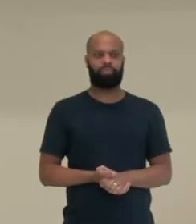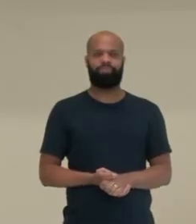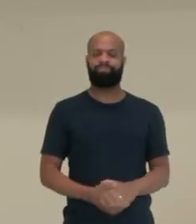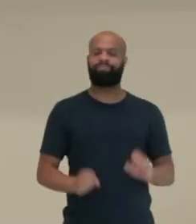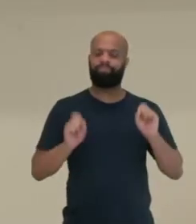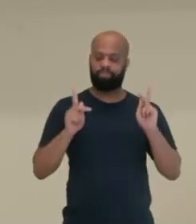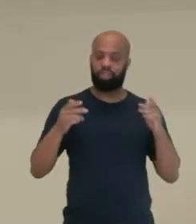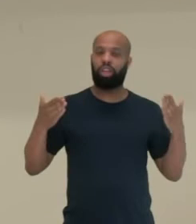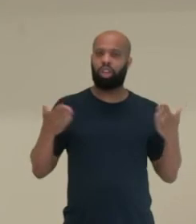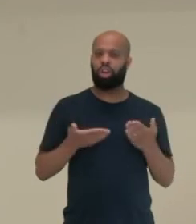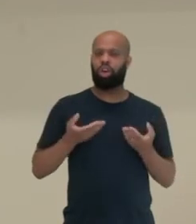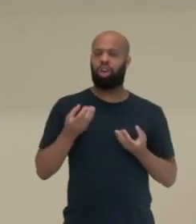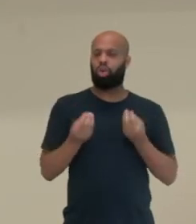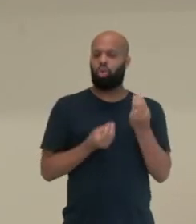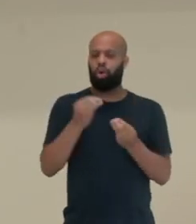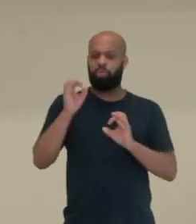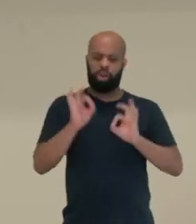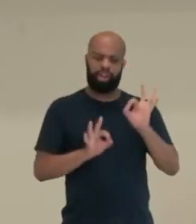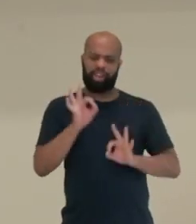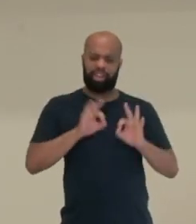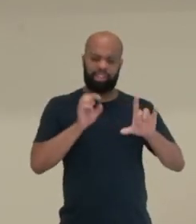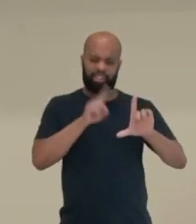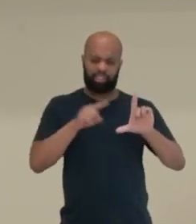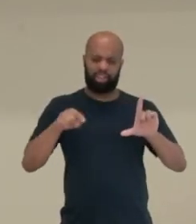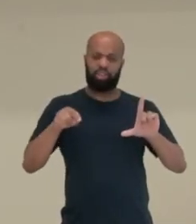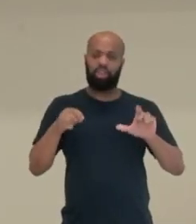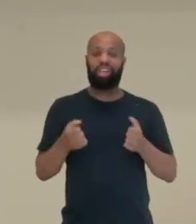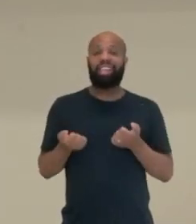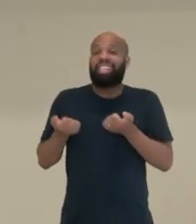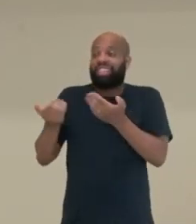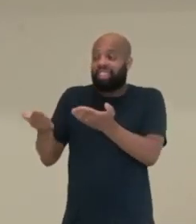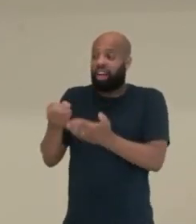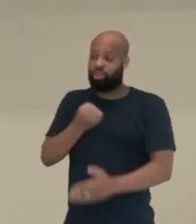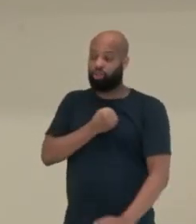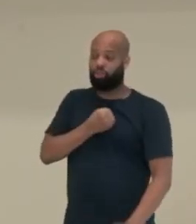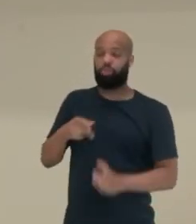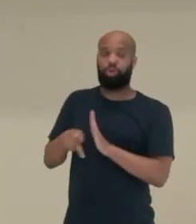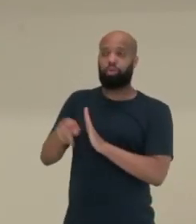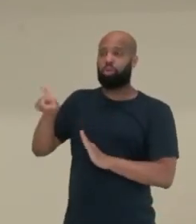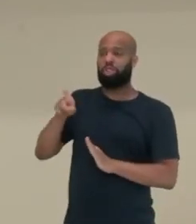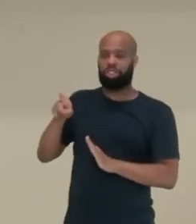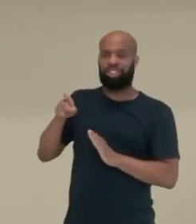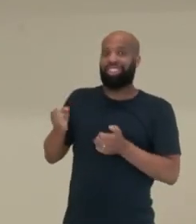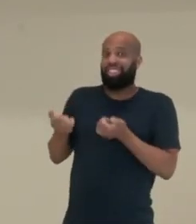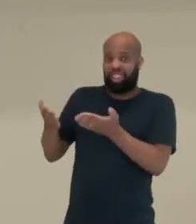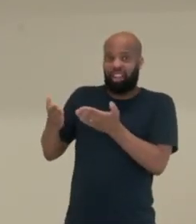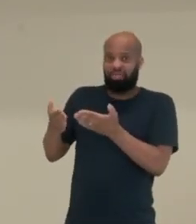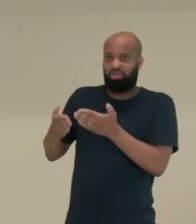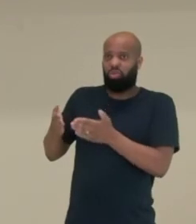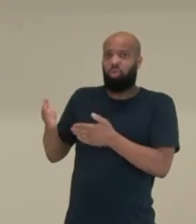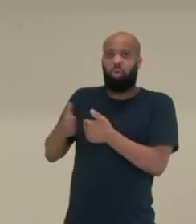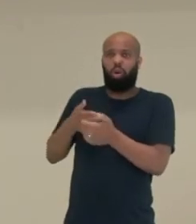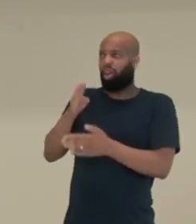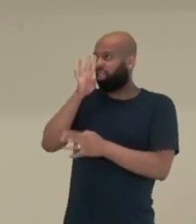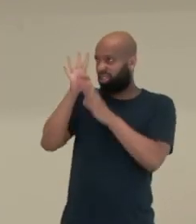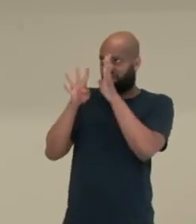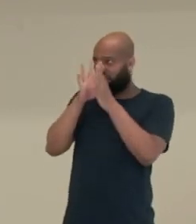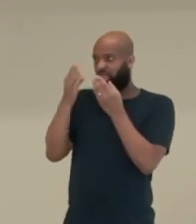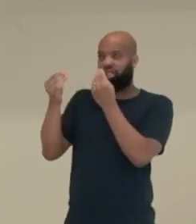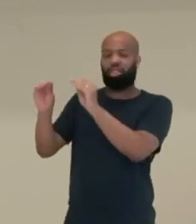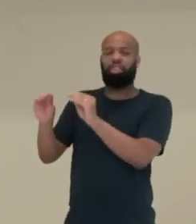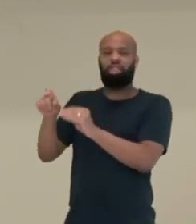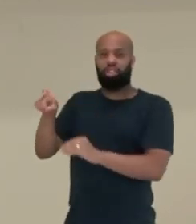Muito bem, como que a gente monta o gráfico? Atribui valores para x. Ai, professor, o que é atribuir? Chuta! Chuta uns valores para